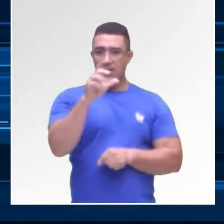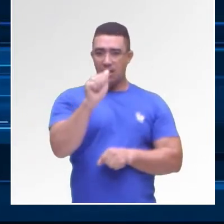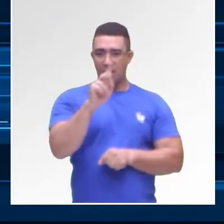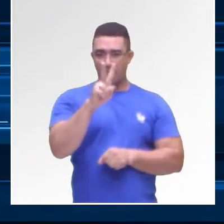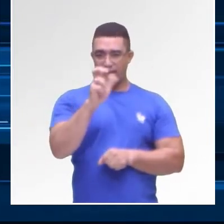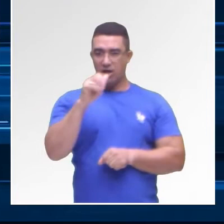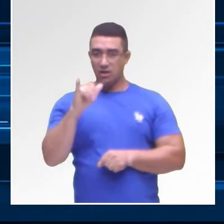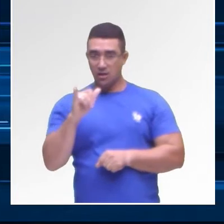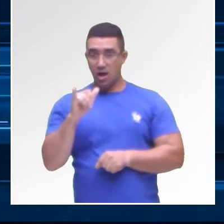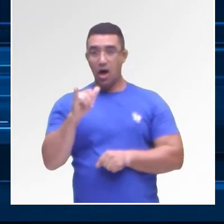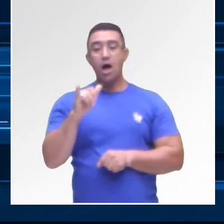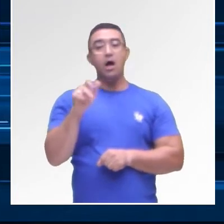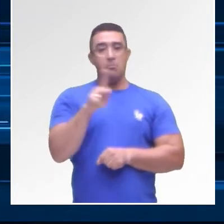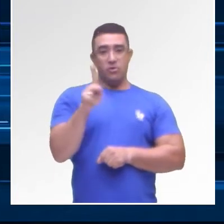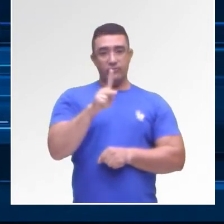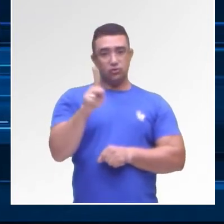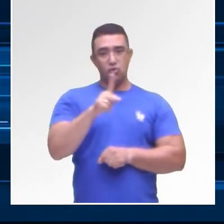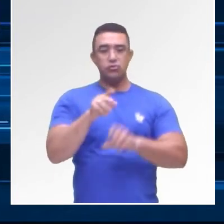alunos, eles